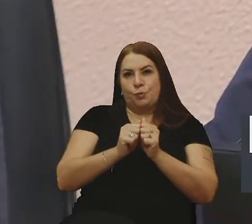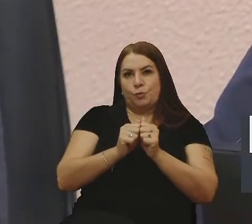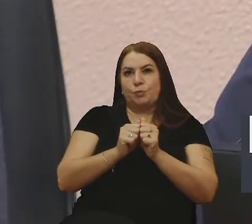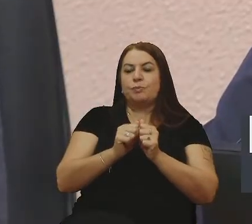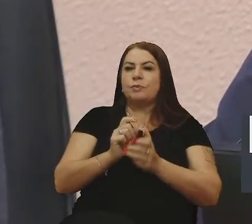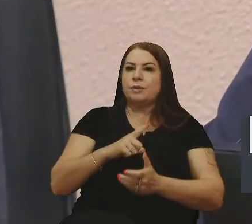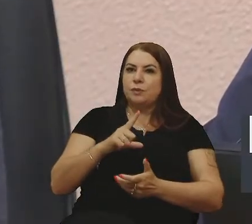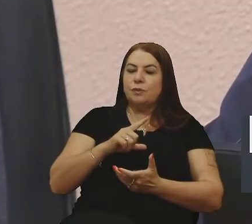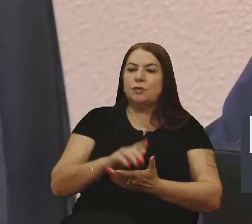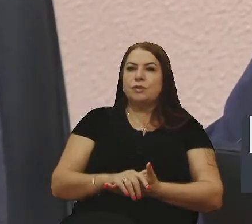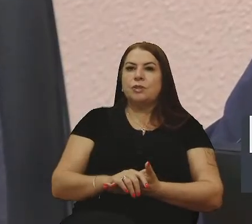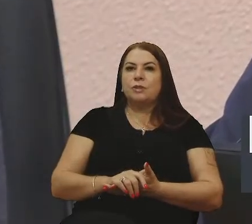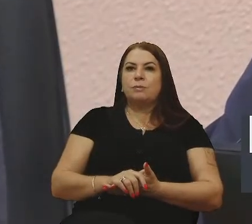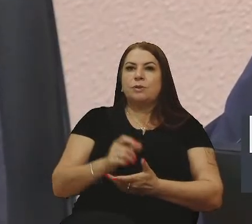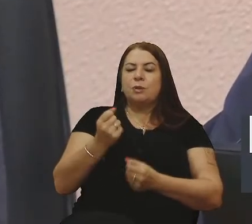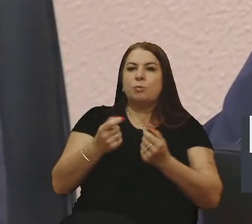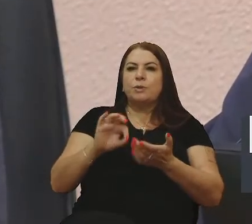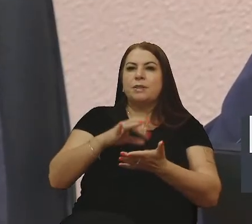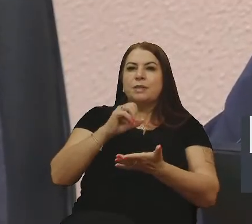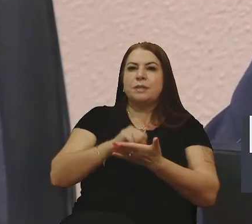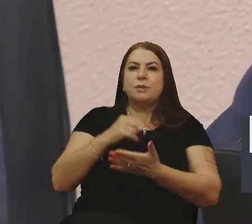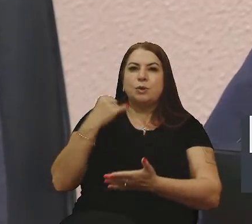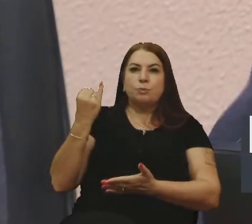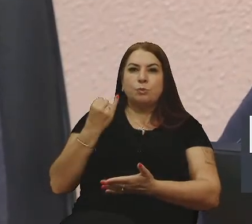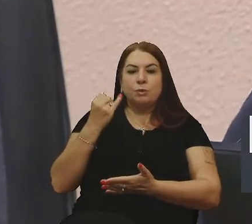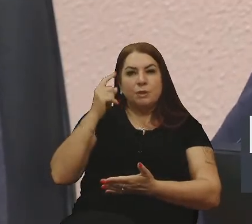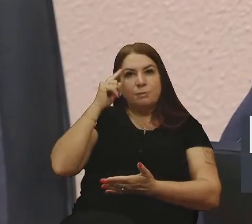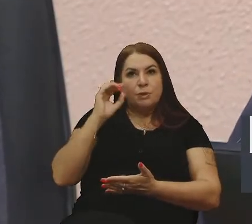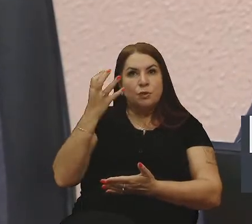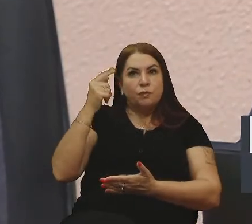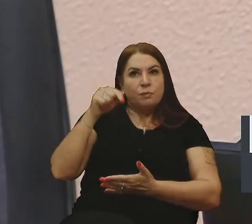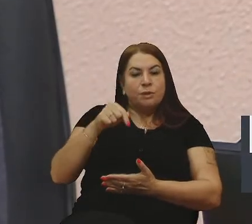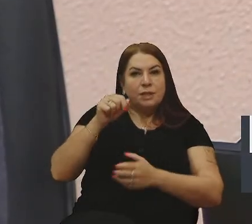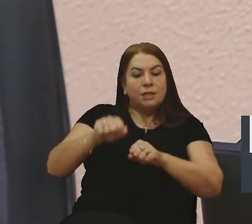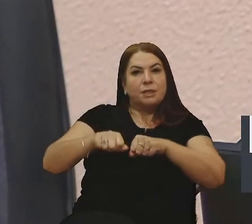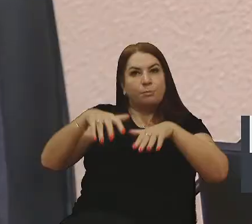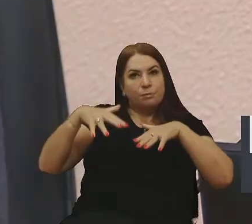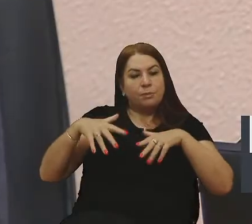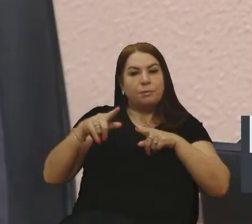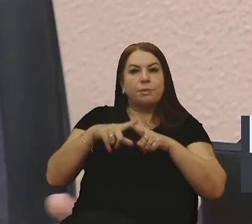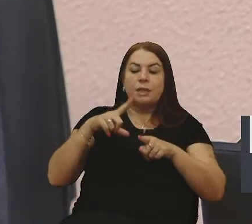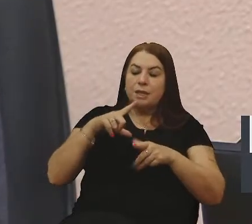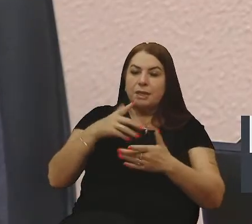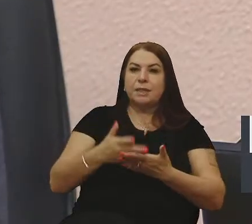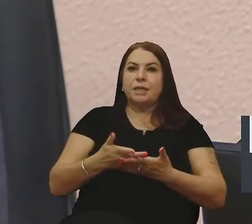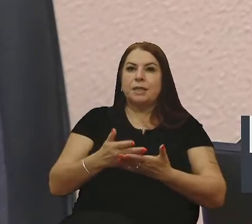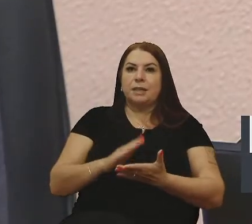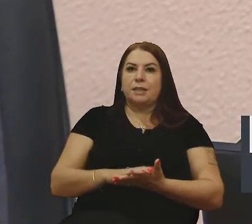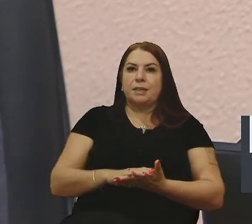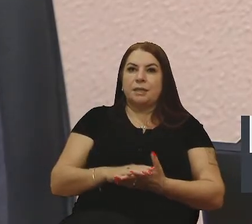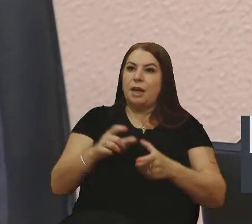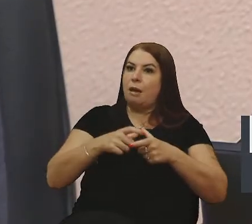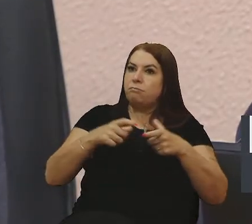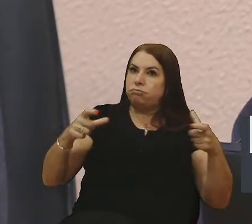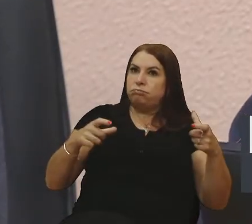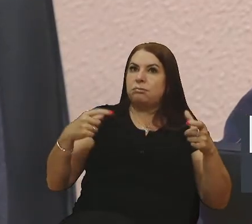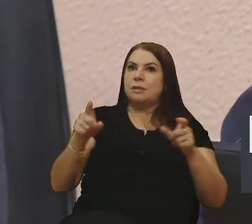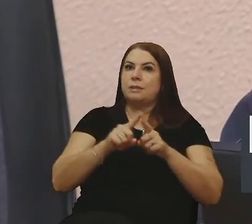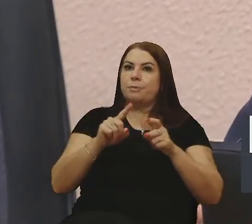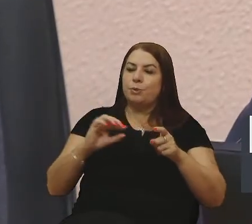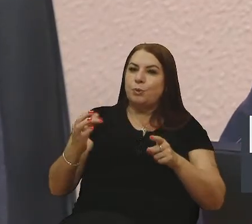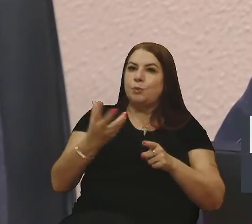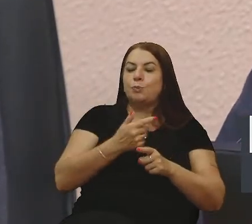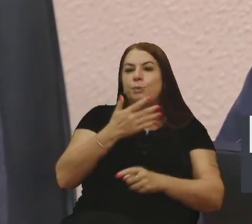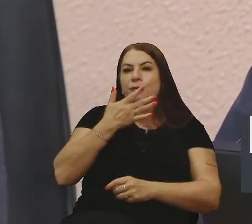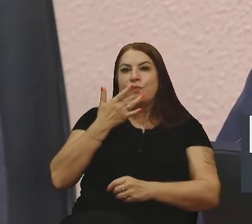tínhamos algumas inscrições bem importantes e resolvemos fazer aqui no plenário justamente para que tenha essa abrangência e seja tudo